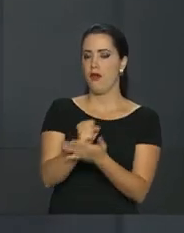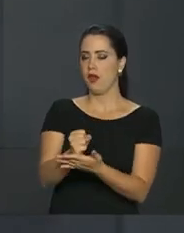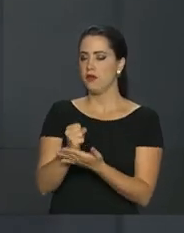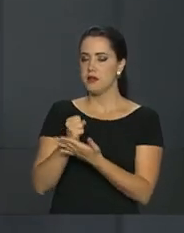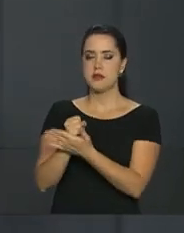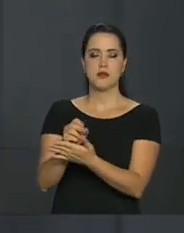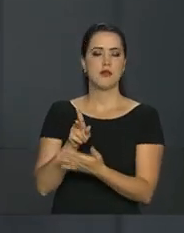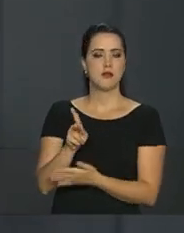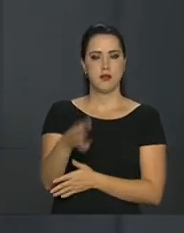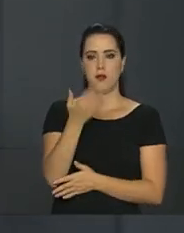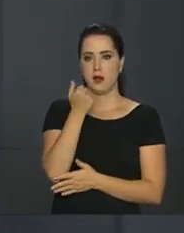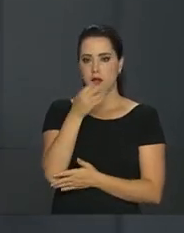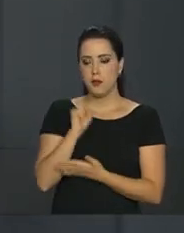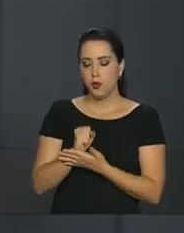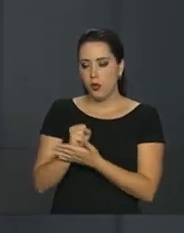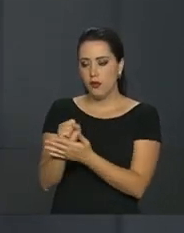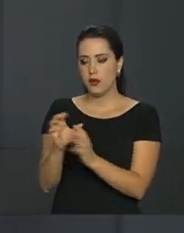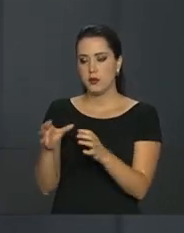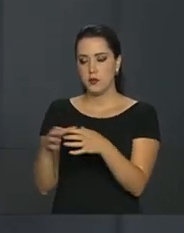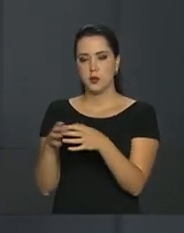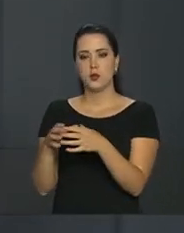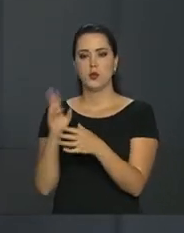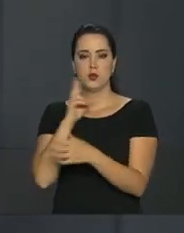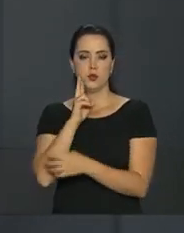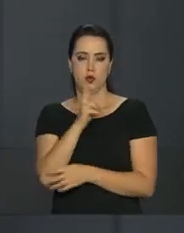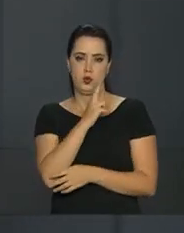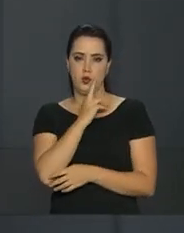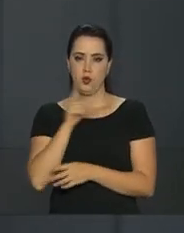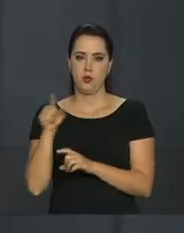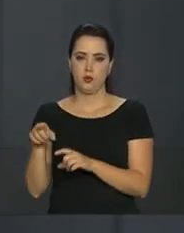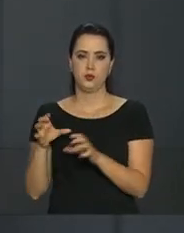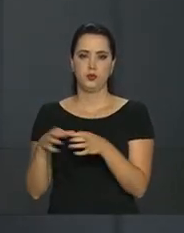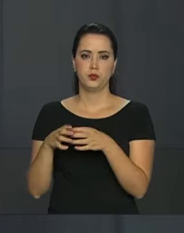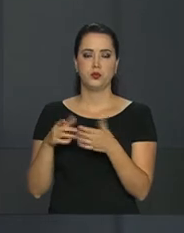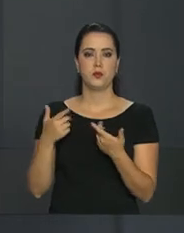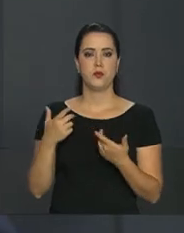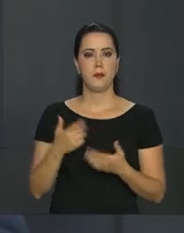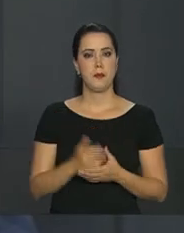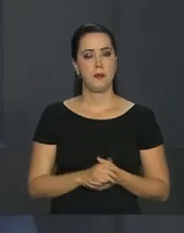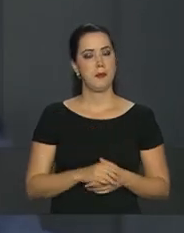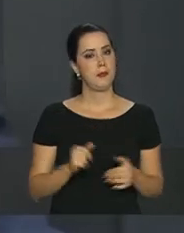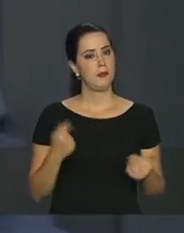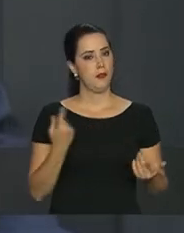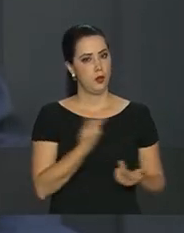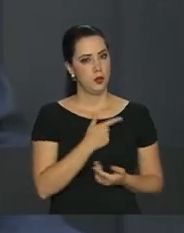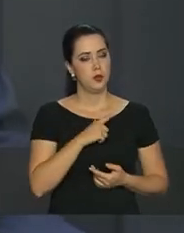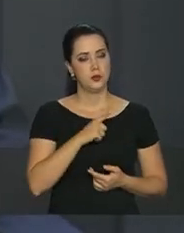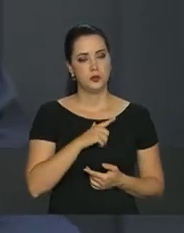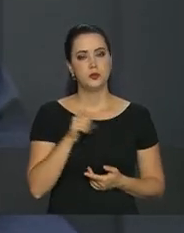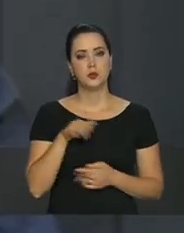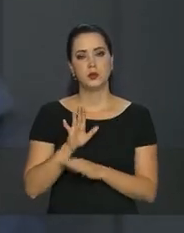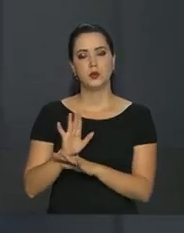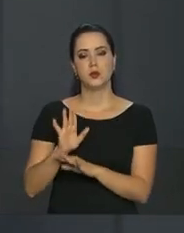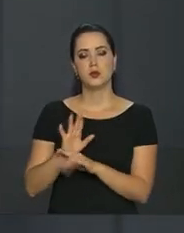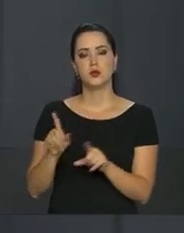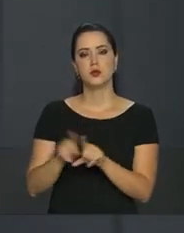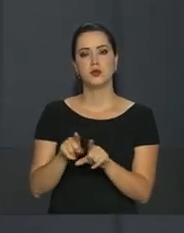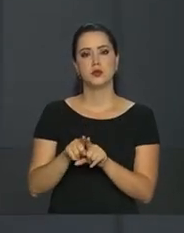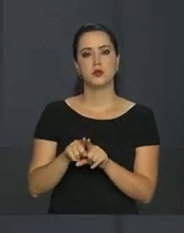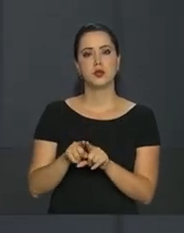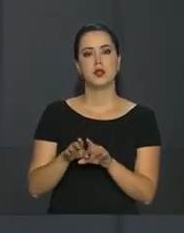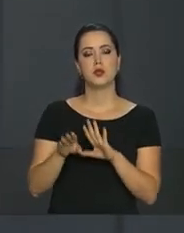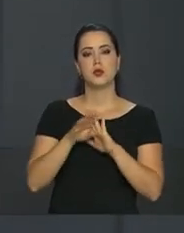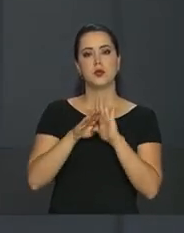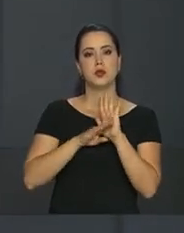alimentos é para aquela para aquela região nós temos um reforço também do programa mais